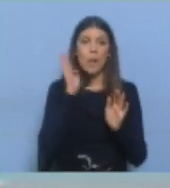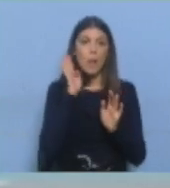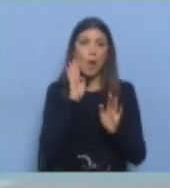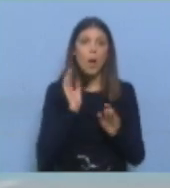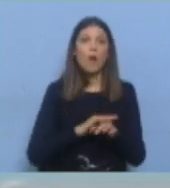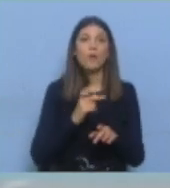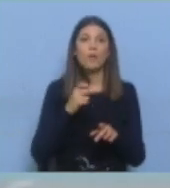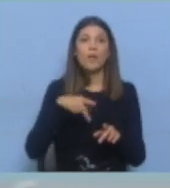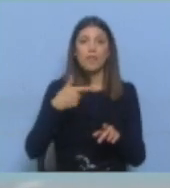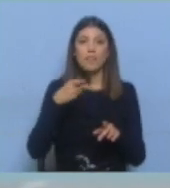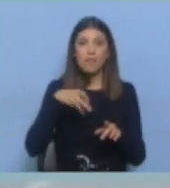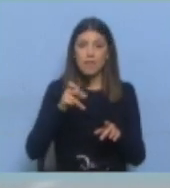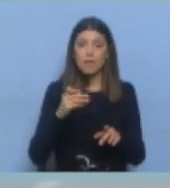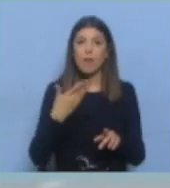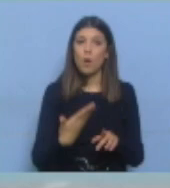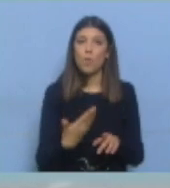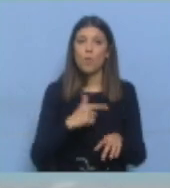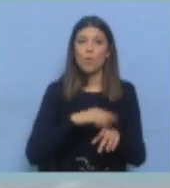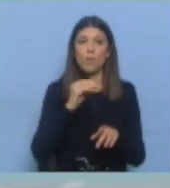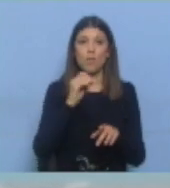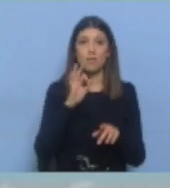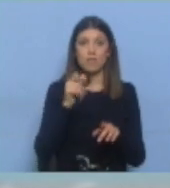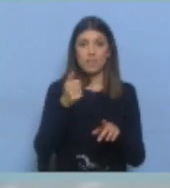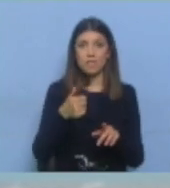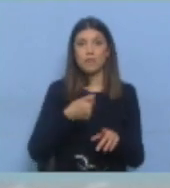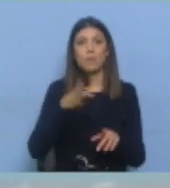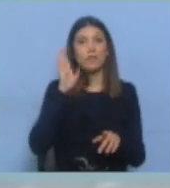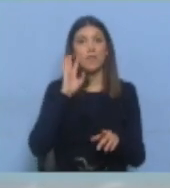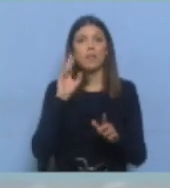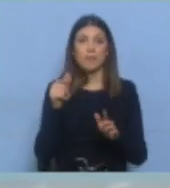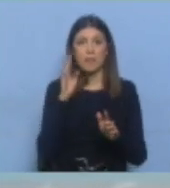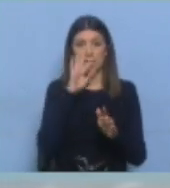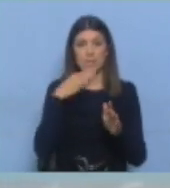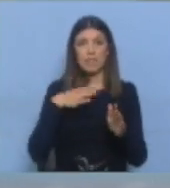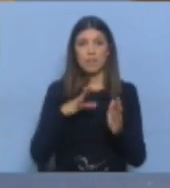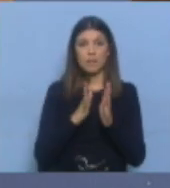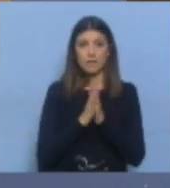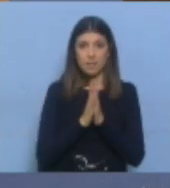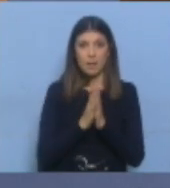na Antena 1, quando forem 22h45. Tenha então uma ótima tarde e até amanhã, se Deus quiser.